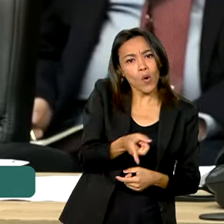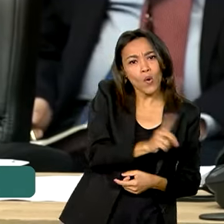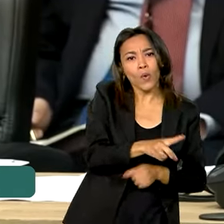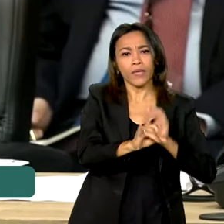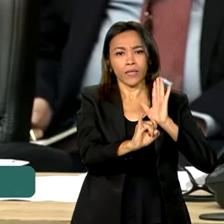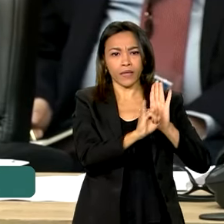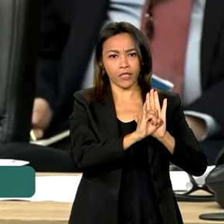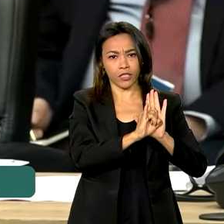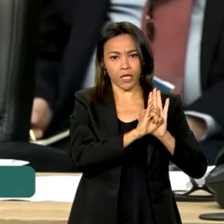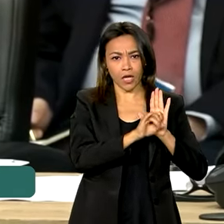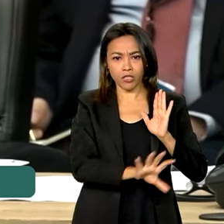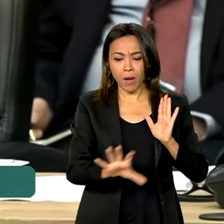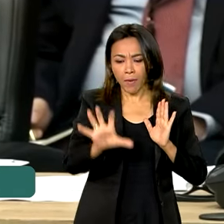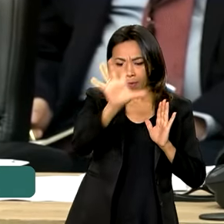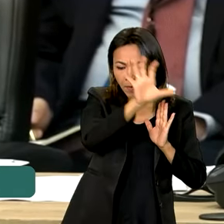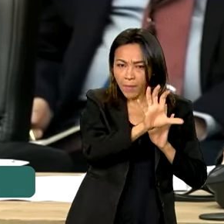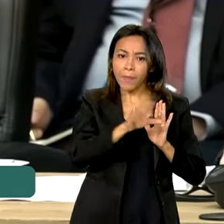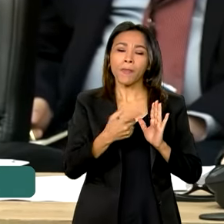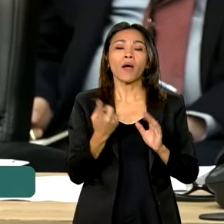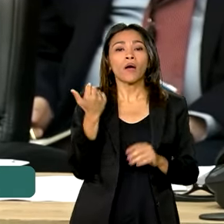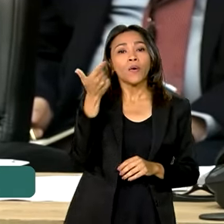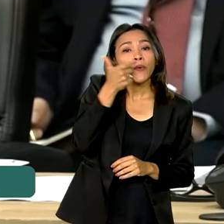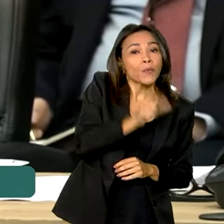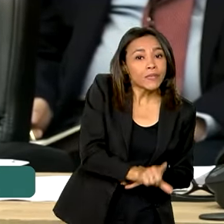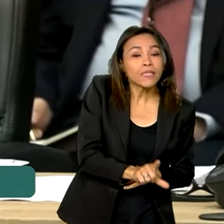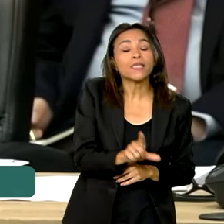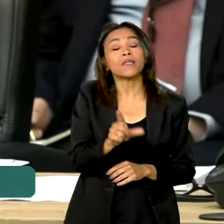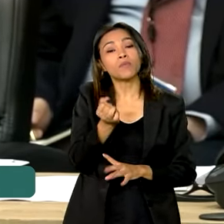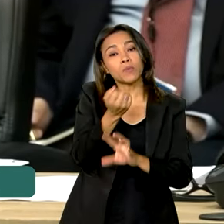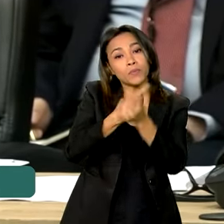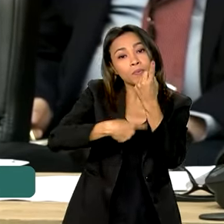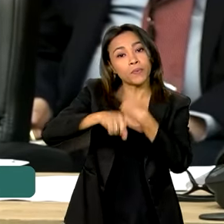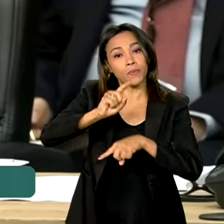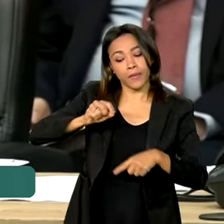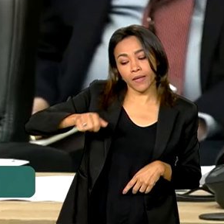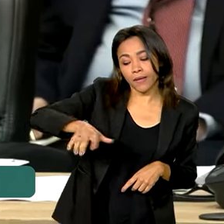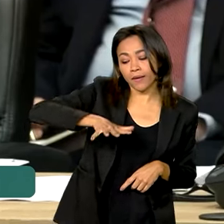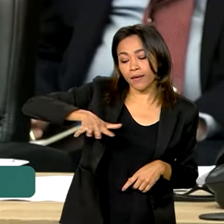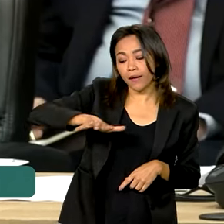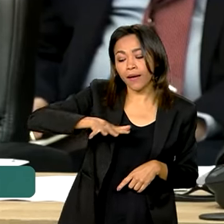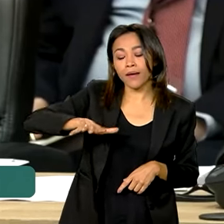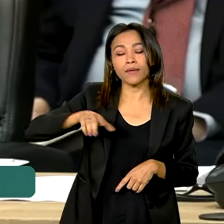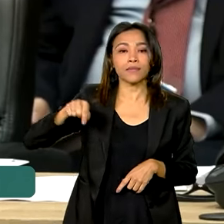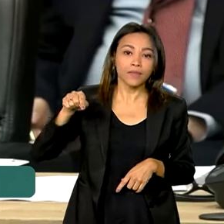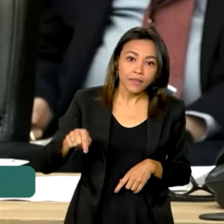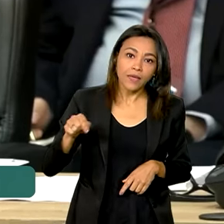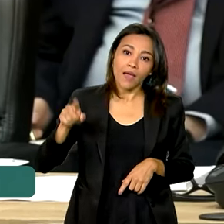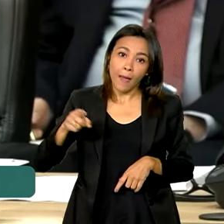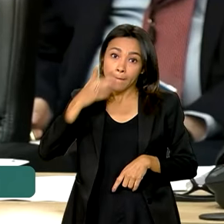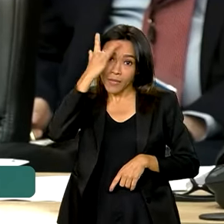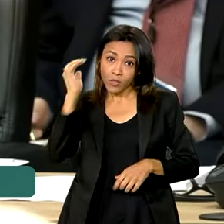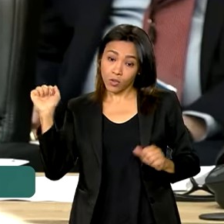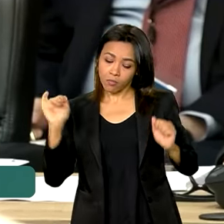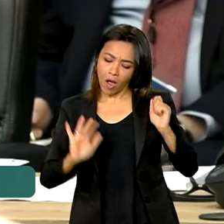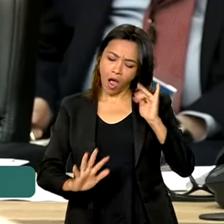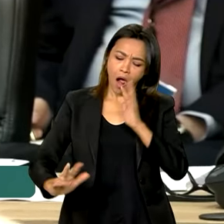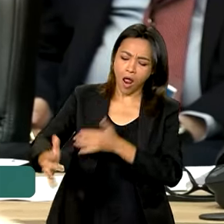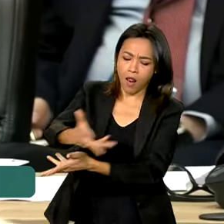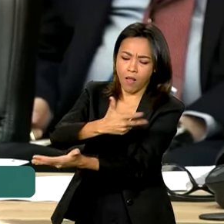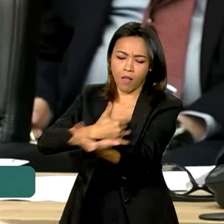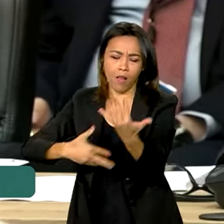identidade regional. Alcançamos benefícios palpáveis em áreas que vão da circulação de pessoas à